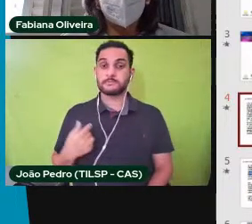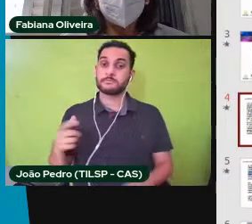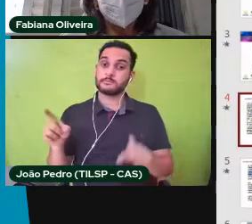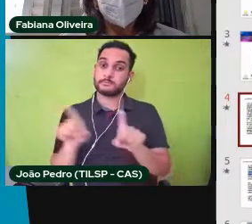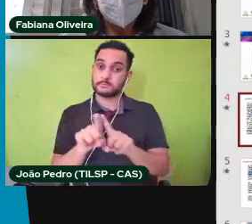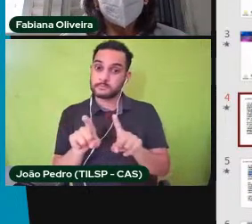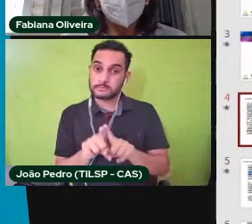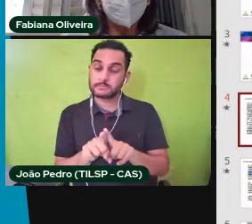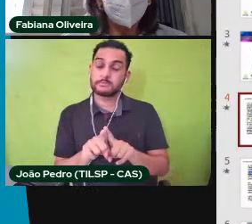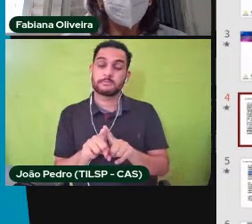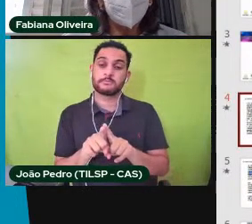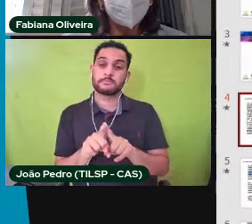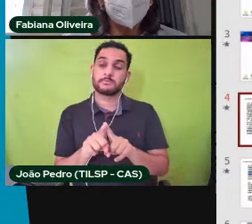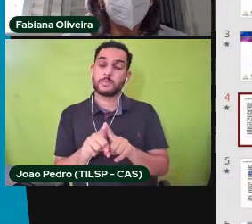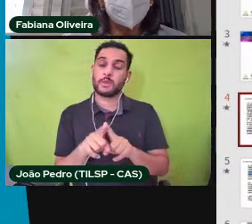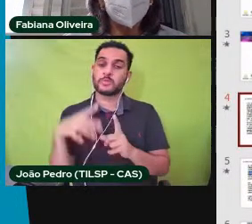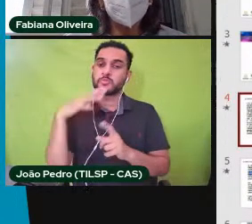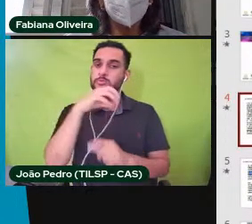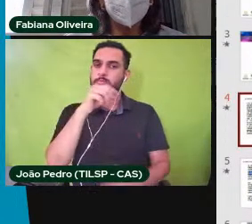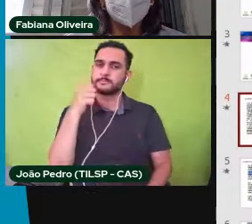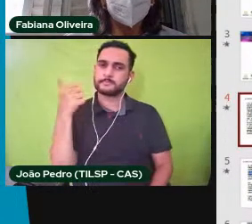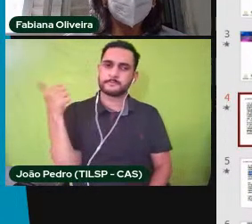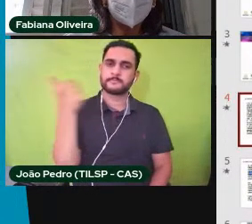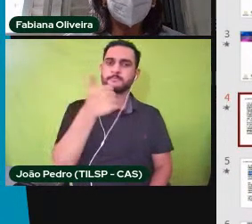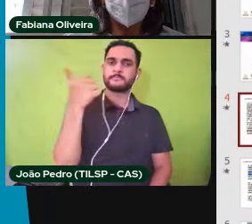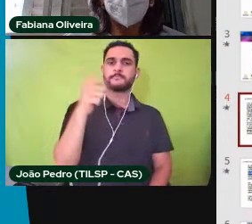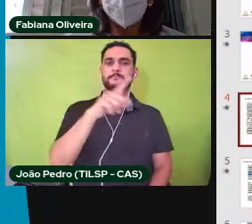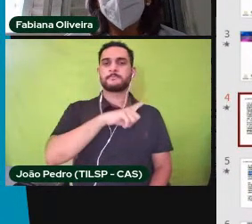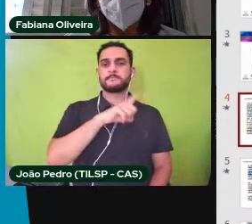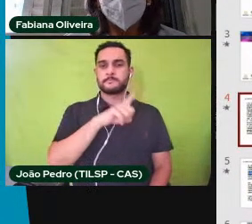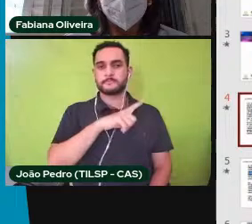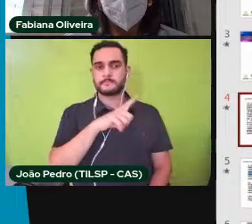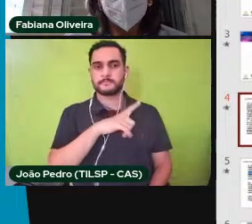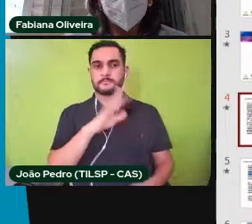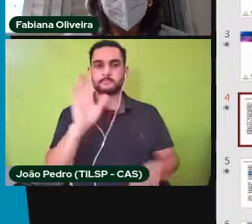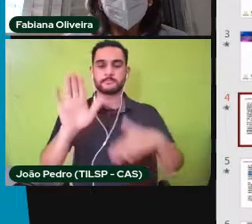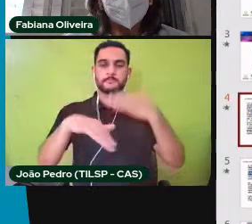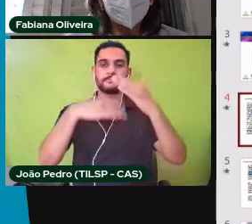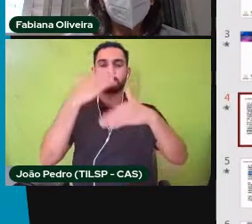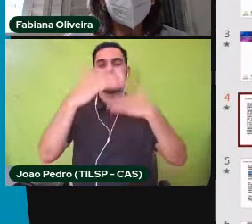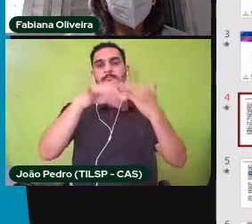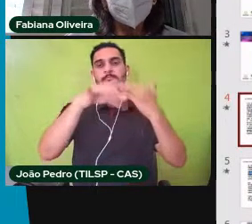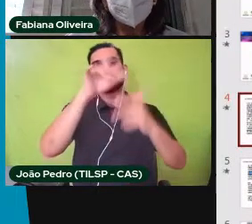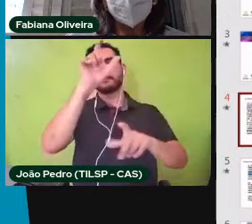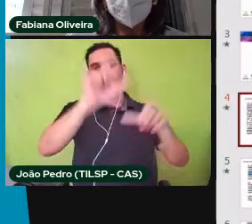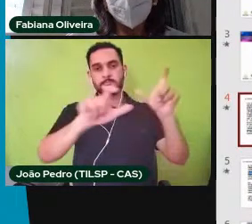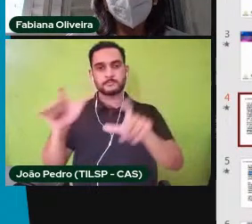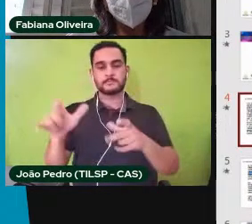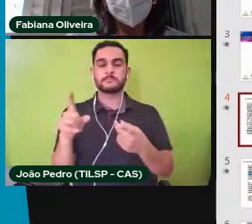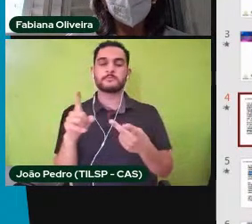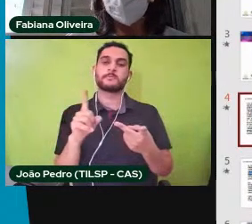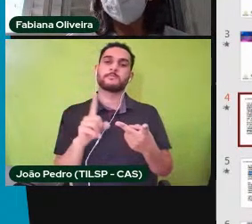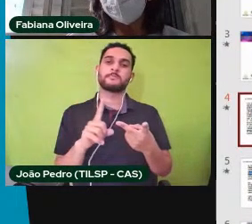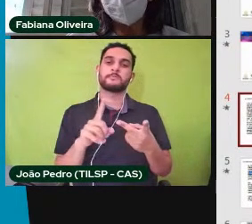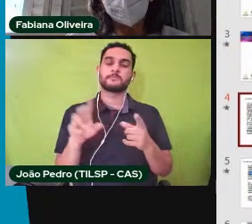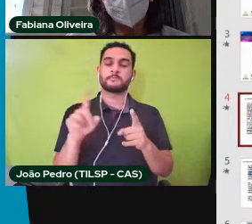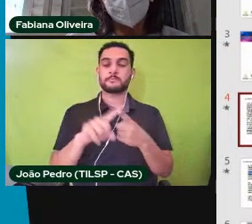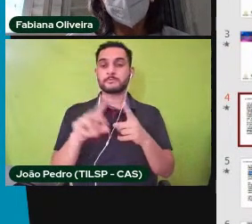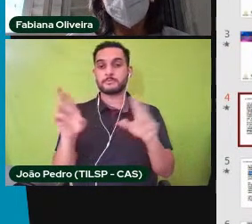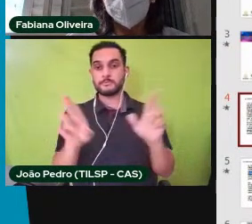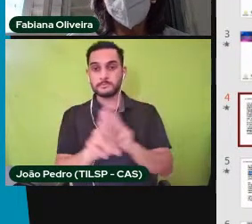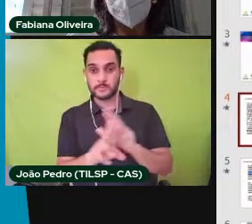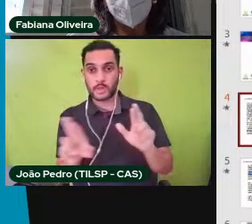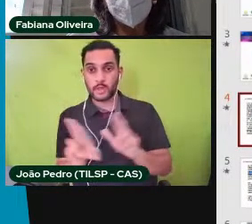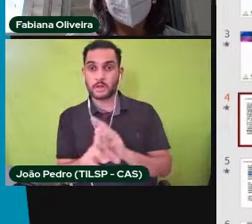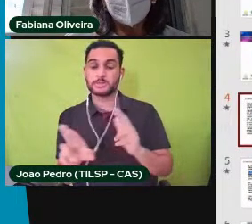primeiro lugar, uma via privilegiada de construção da própria pessoa, das relações entre indivíduos, grupos e